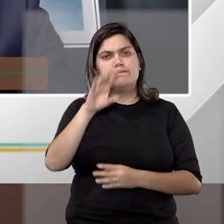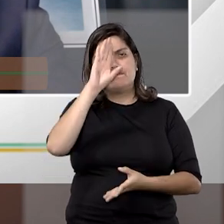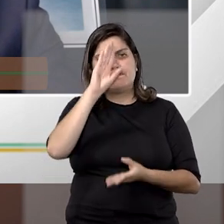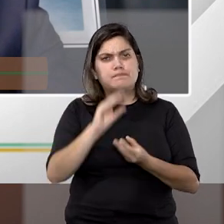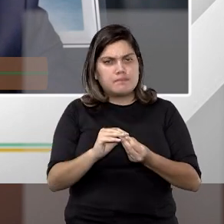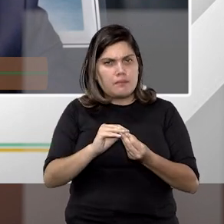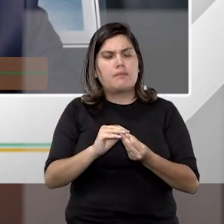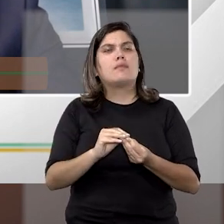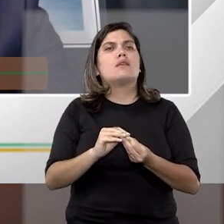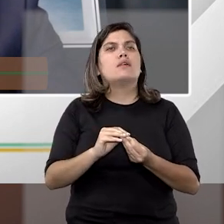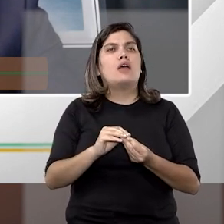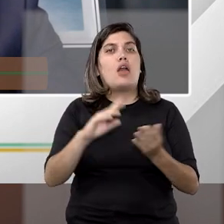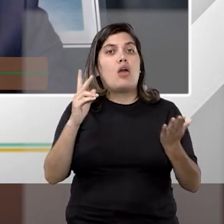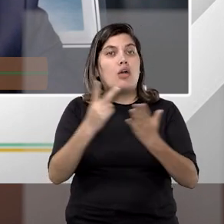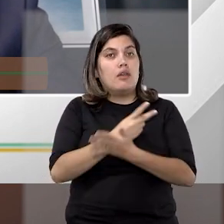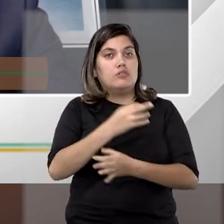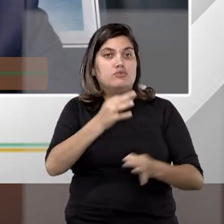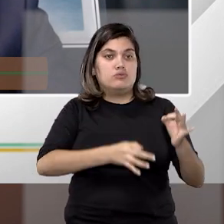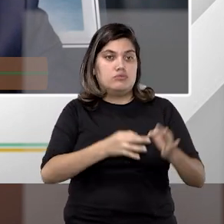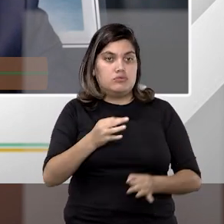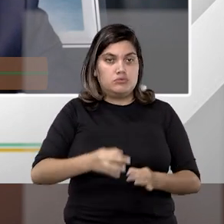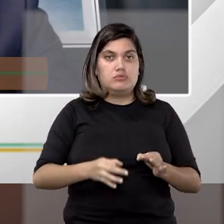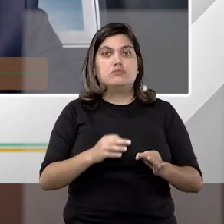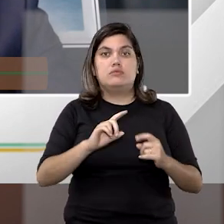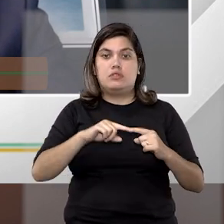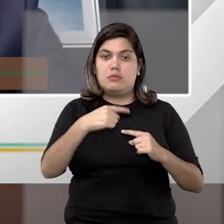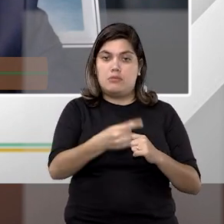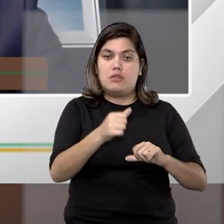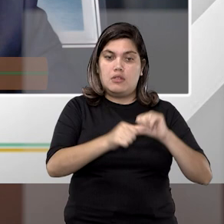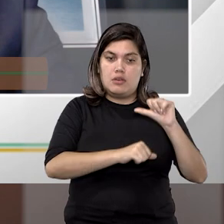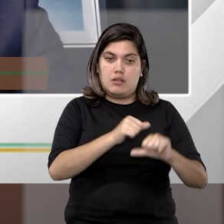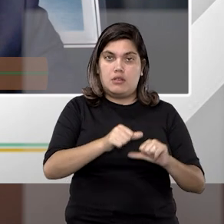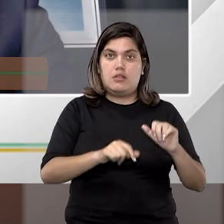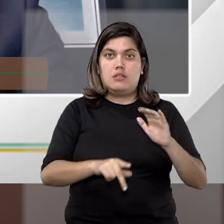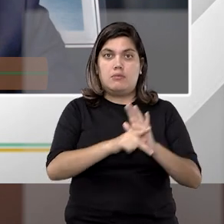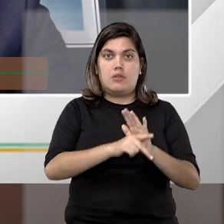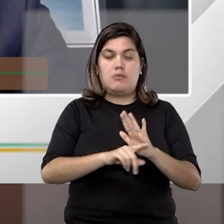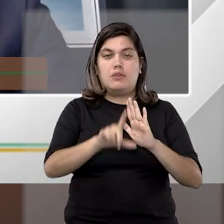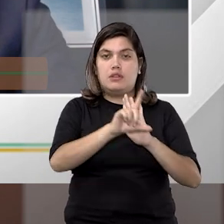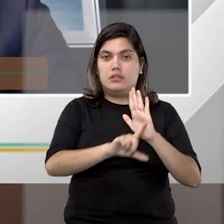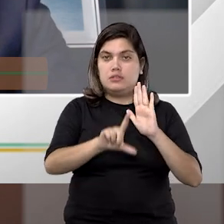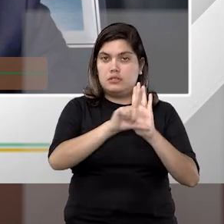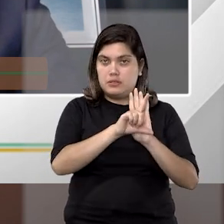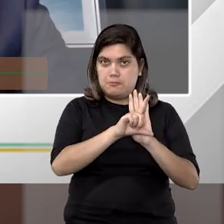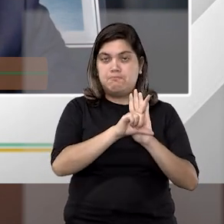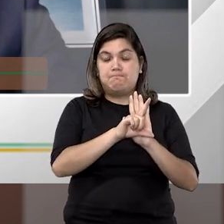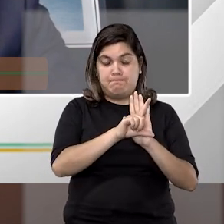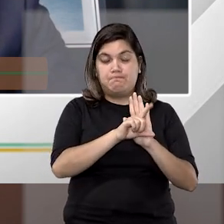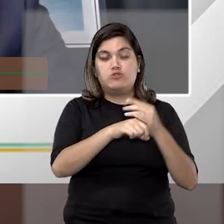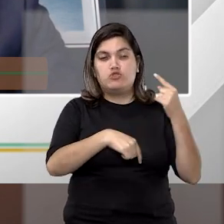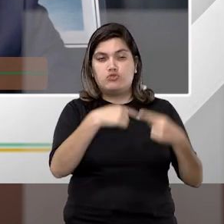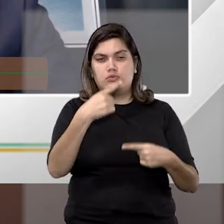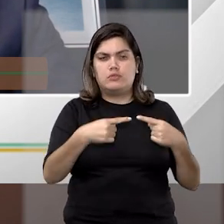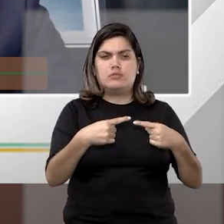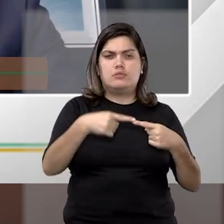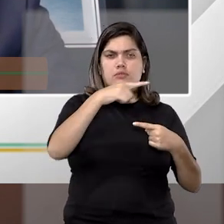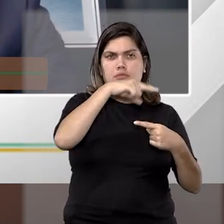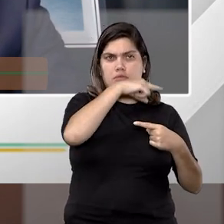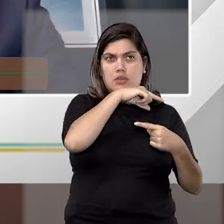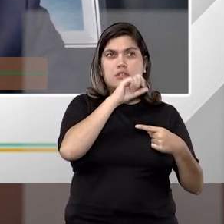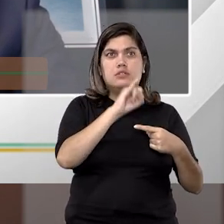esta interpretação decorre de decisões jurisprudenciais depois da alteração da própria legislação